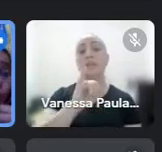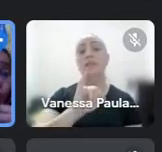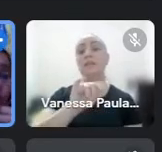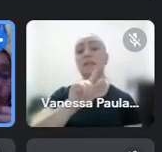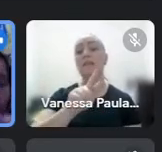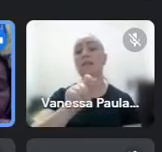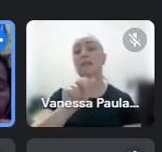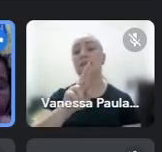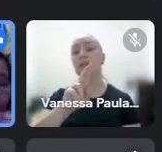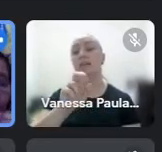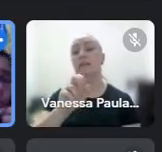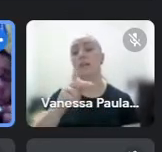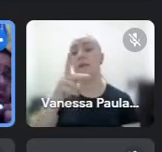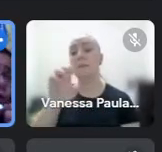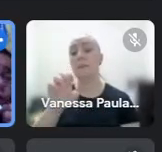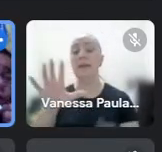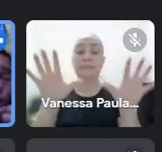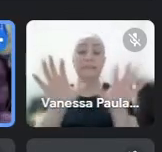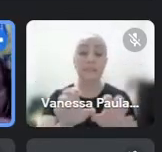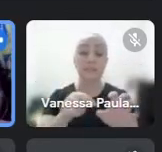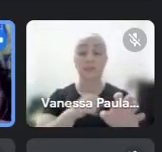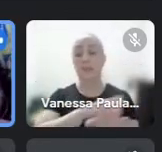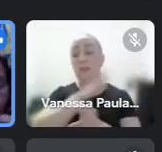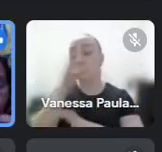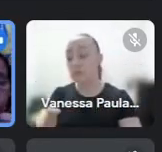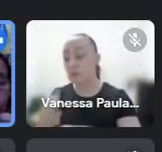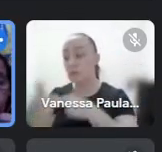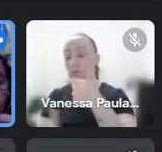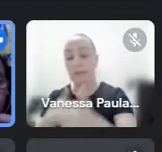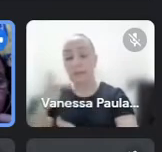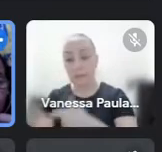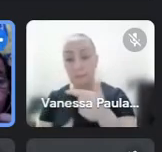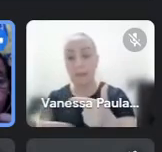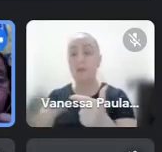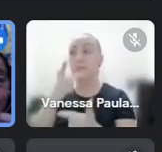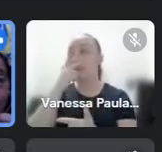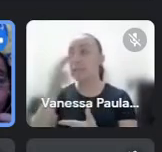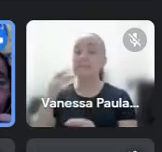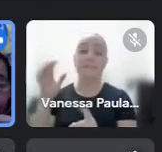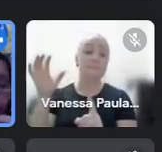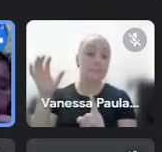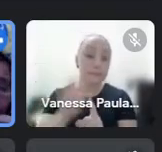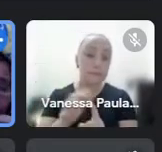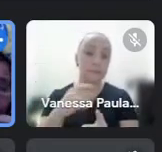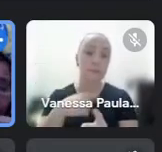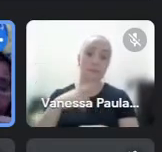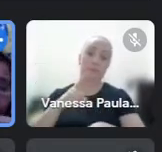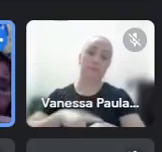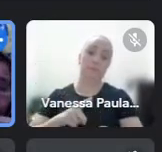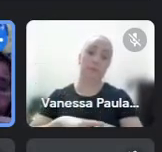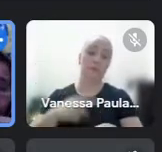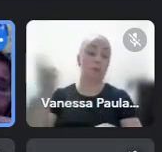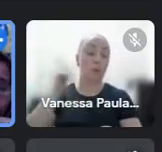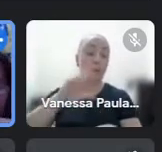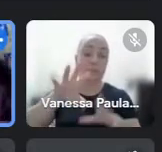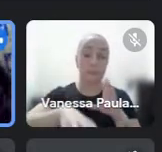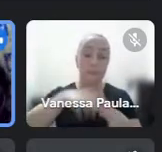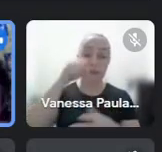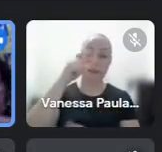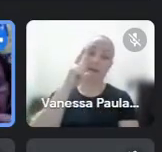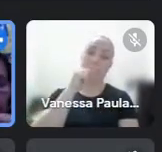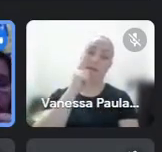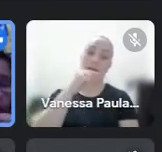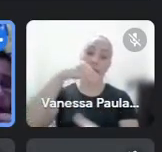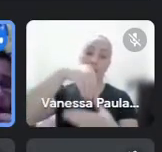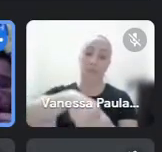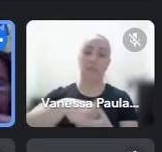Porque nós fomos até a Vale, nós forçamos uma situação para coletar amostra dentro da barragem.